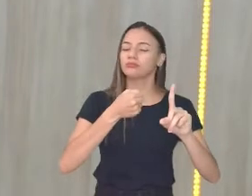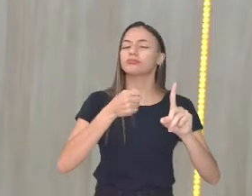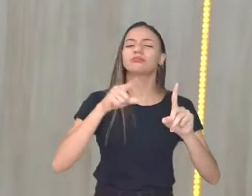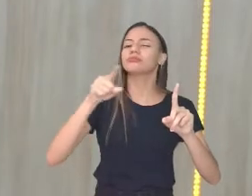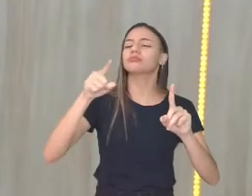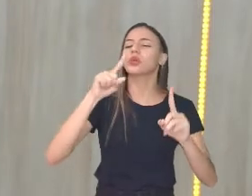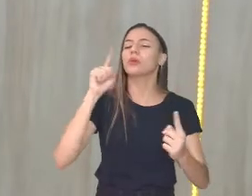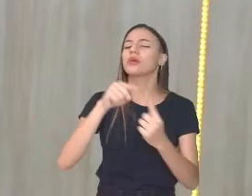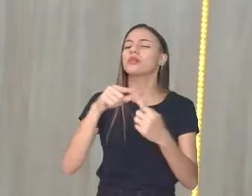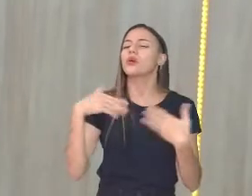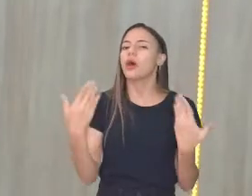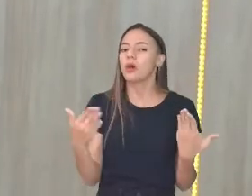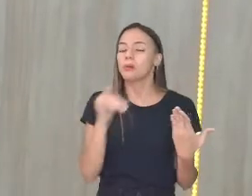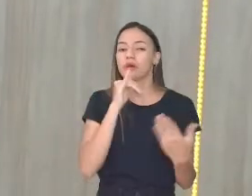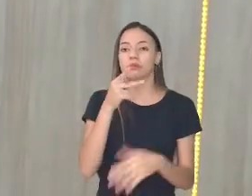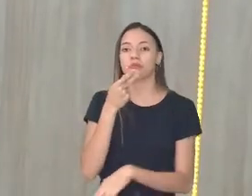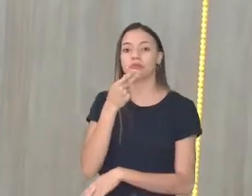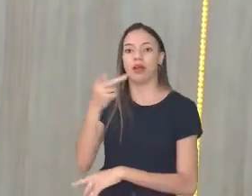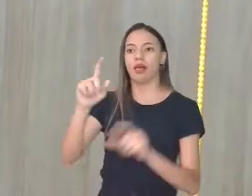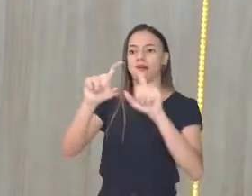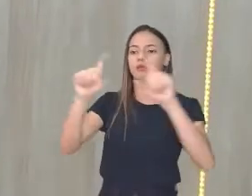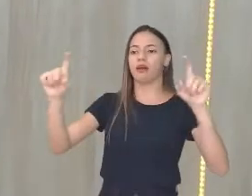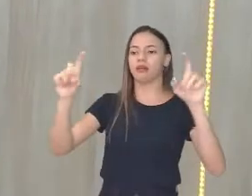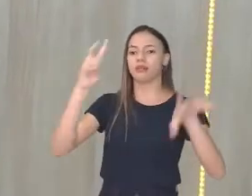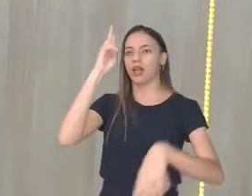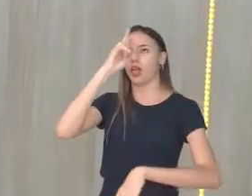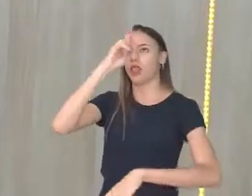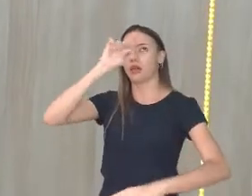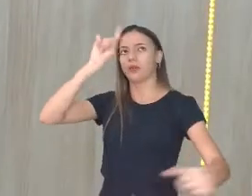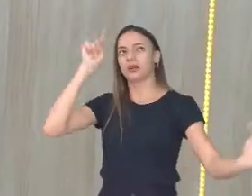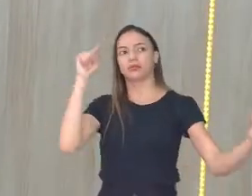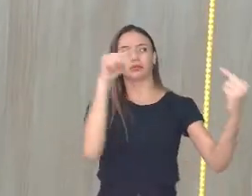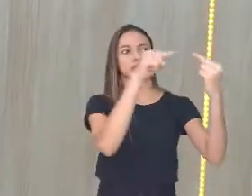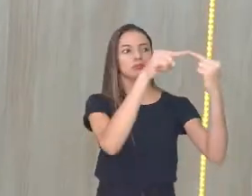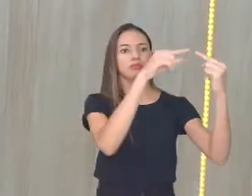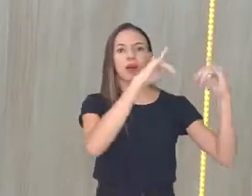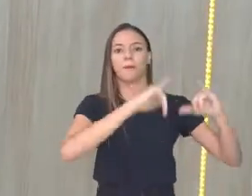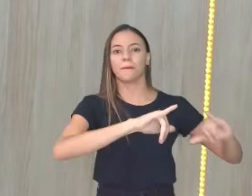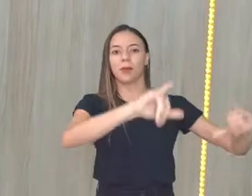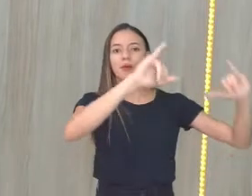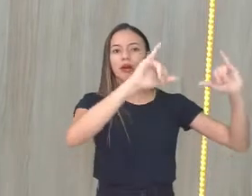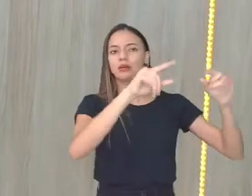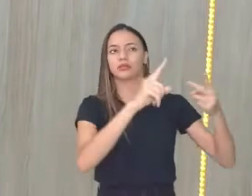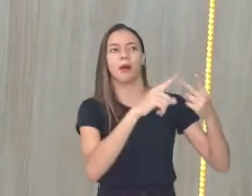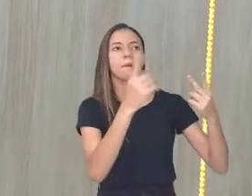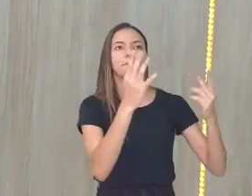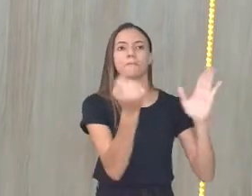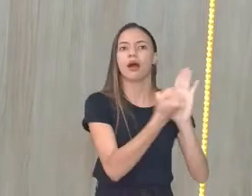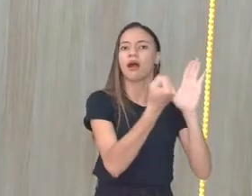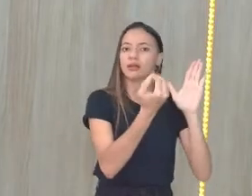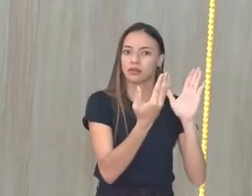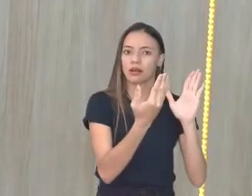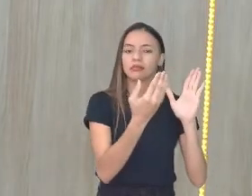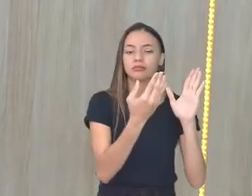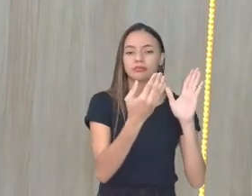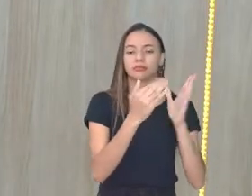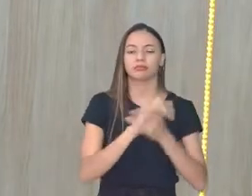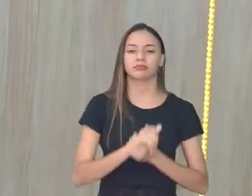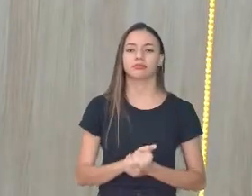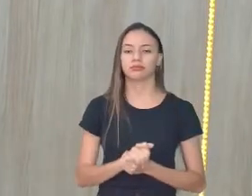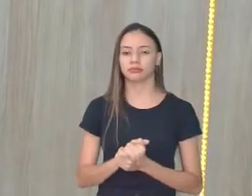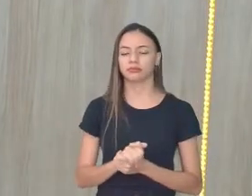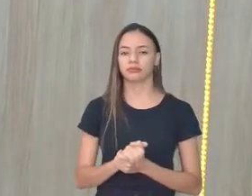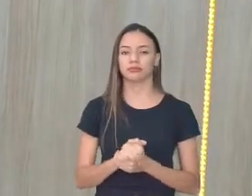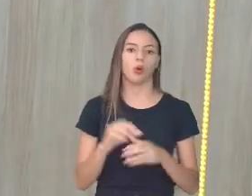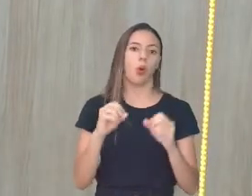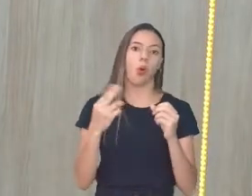que quando a gente diga aquela frase, a gente já lembre ou associe alguma propaganda, alguma marca, trazendo aí,